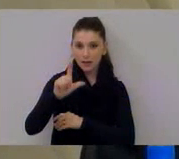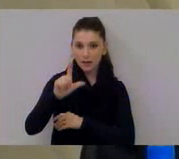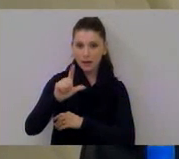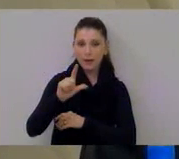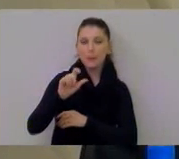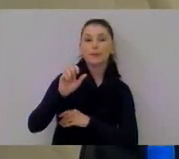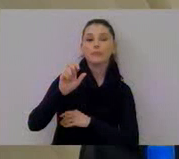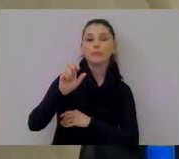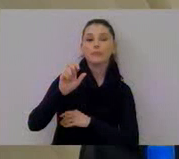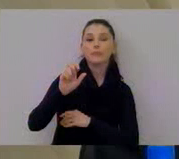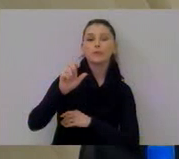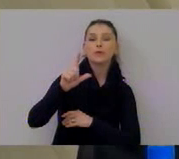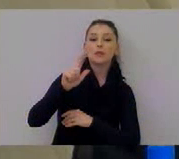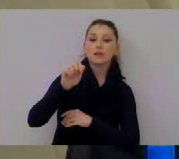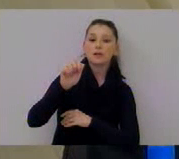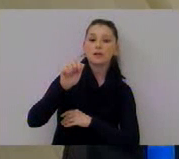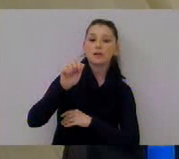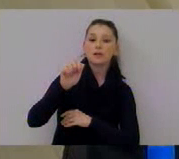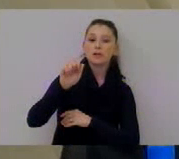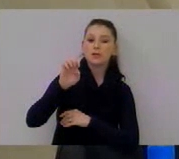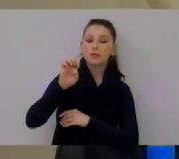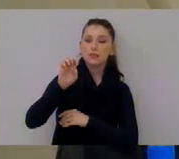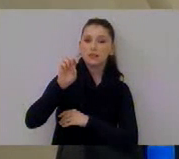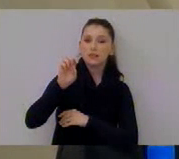Stanislau Barchinski.